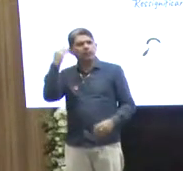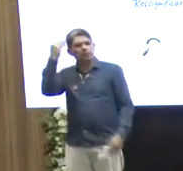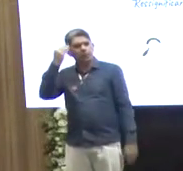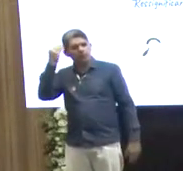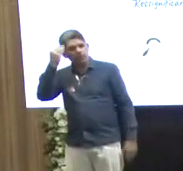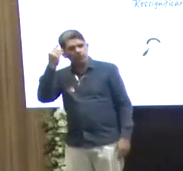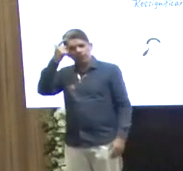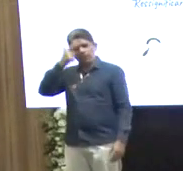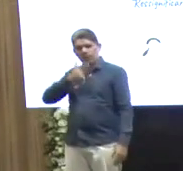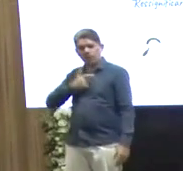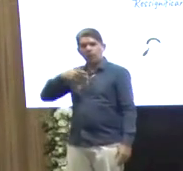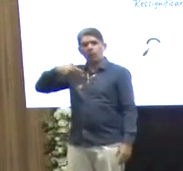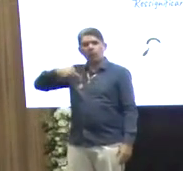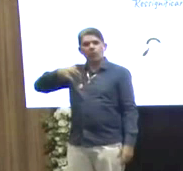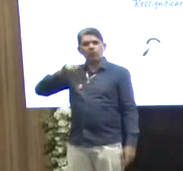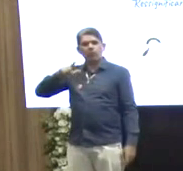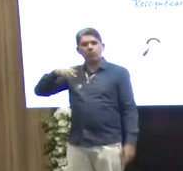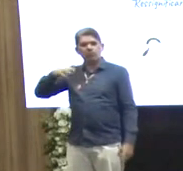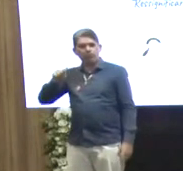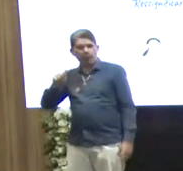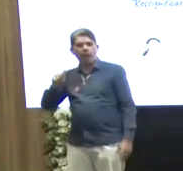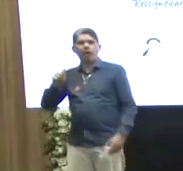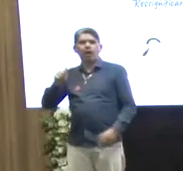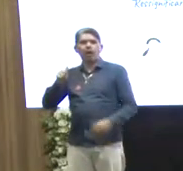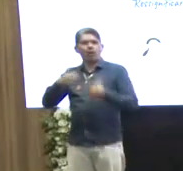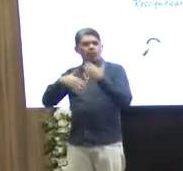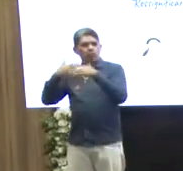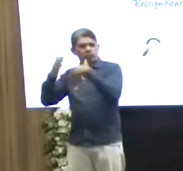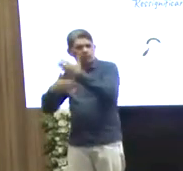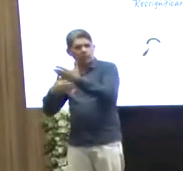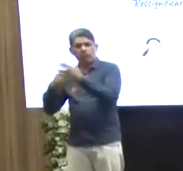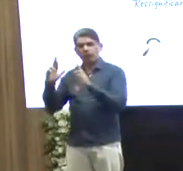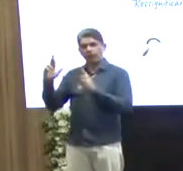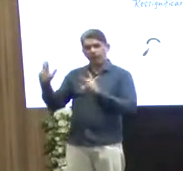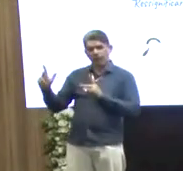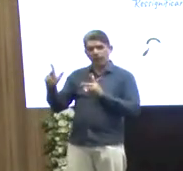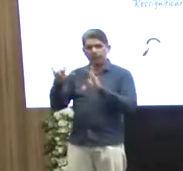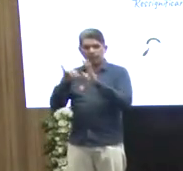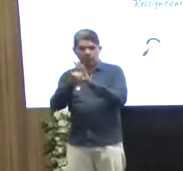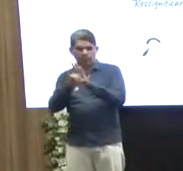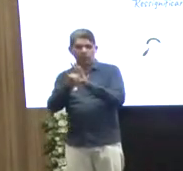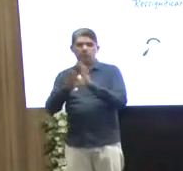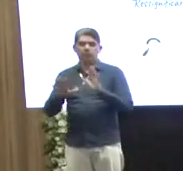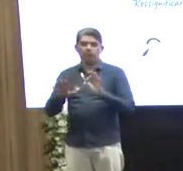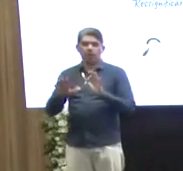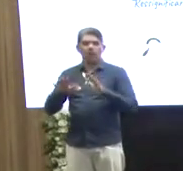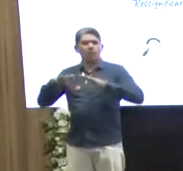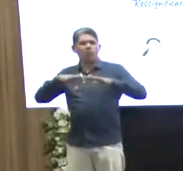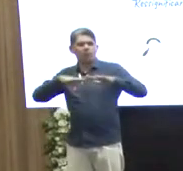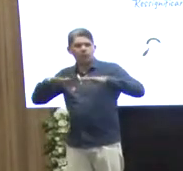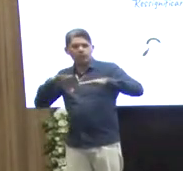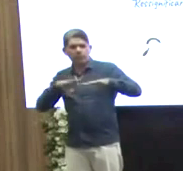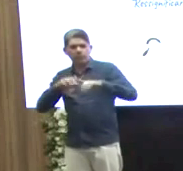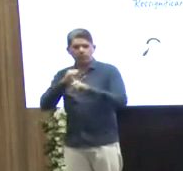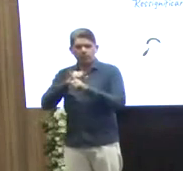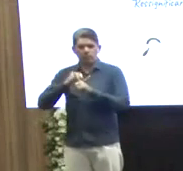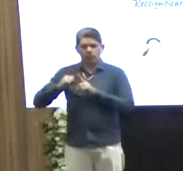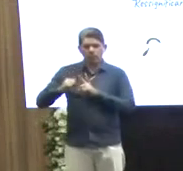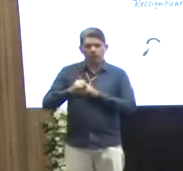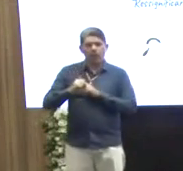forma, elas estão interligadas, mas não separadas. Porque, veja bem, eu vou sempre pensar